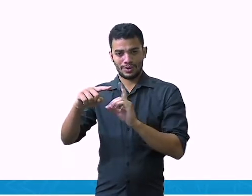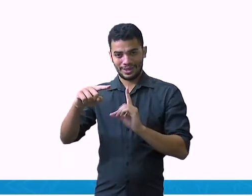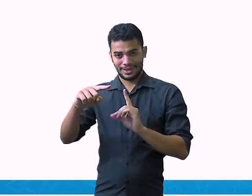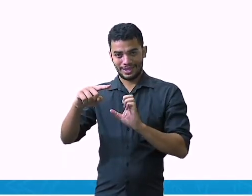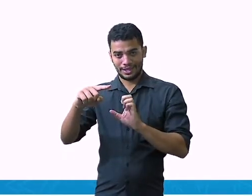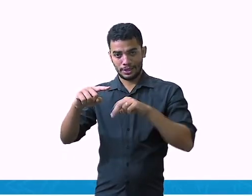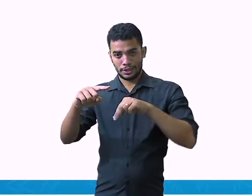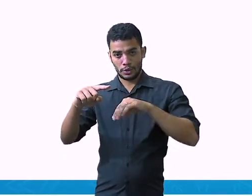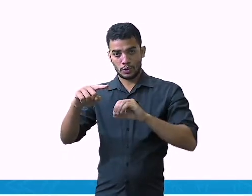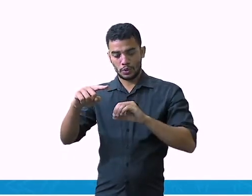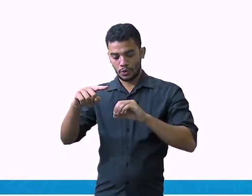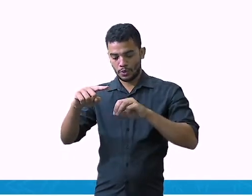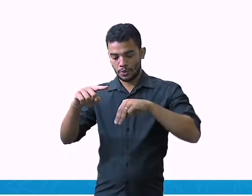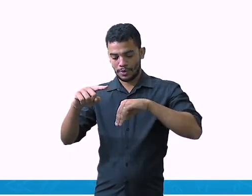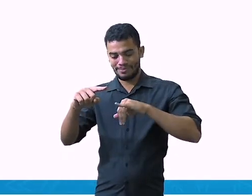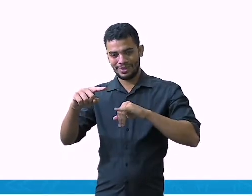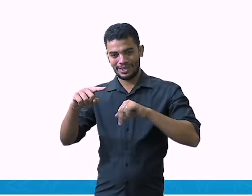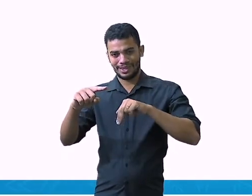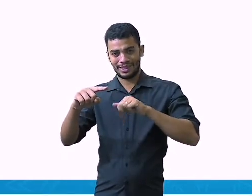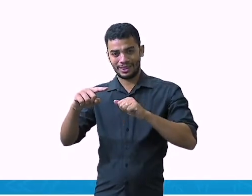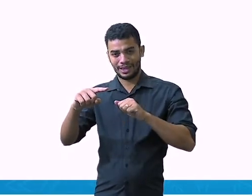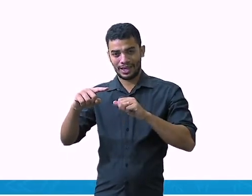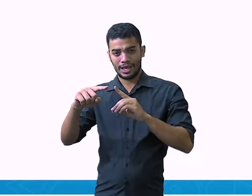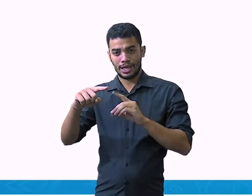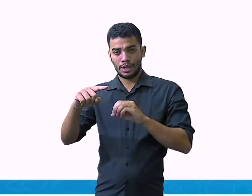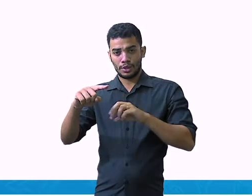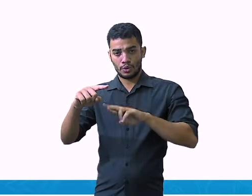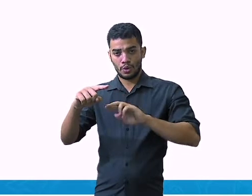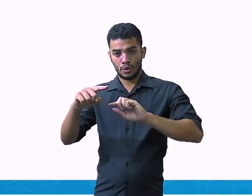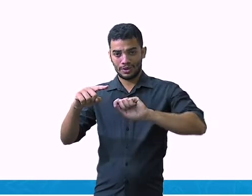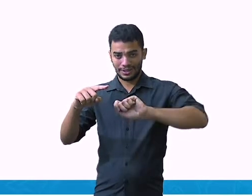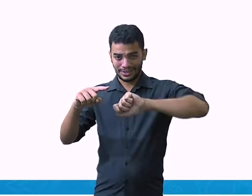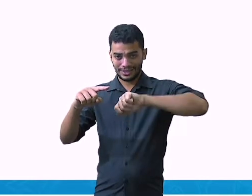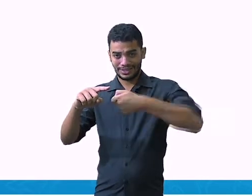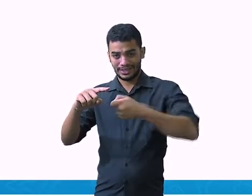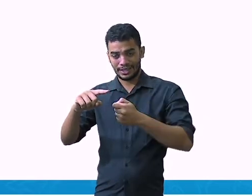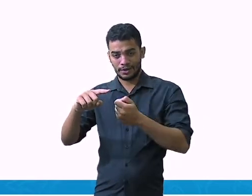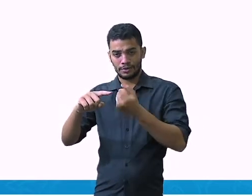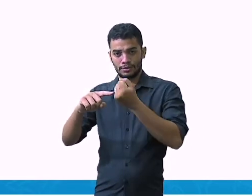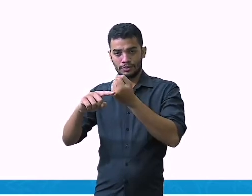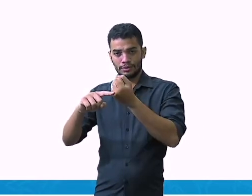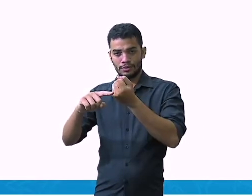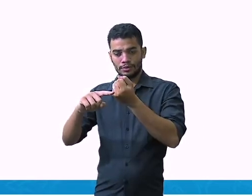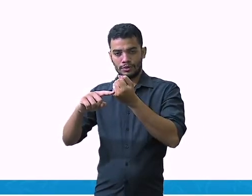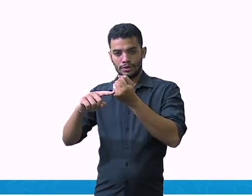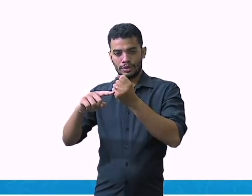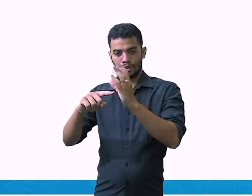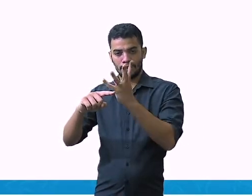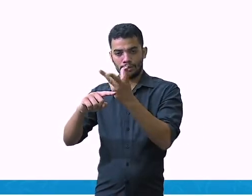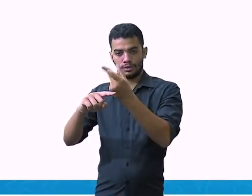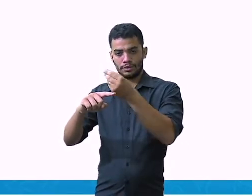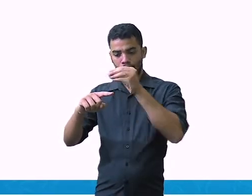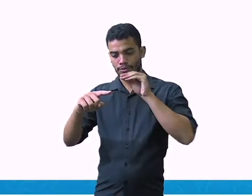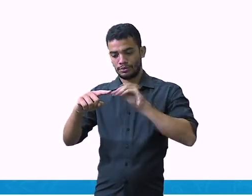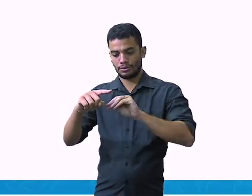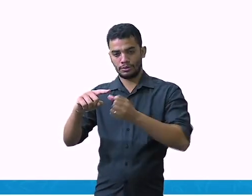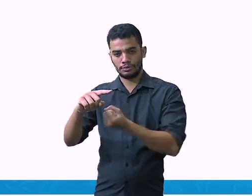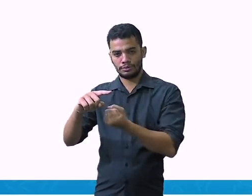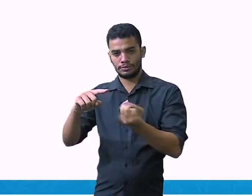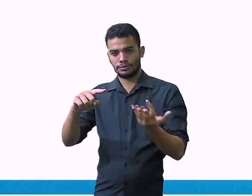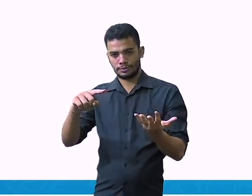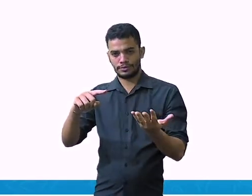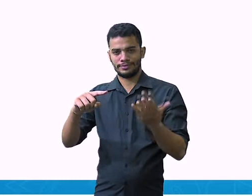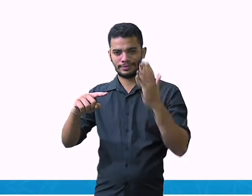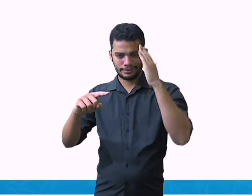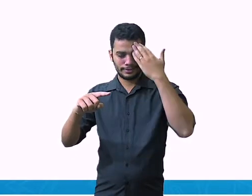O que seriam então esses 5/8? Seria a parte colorida em azul escuro ou seria a parte em azul claro? Vamos ver?